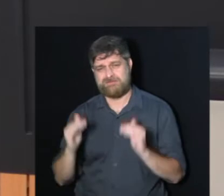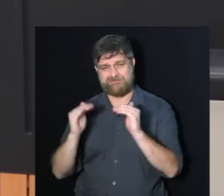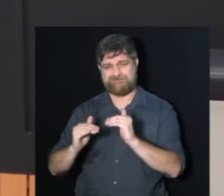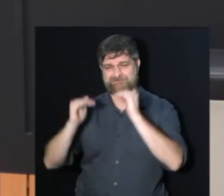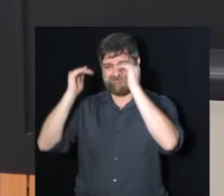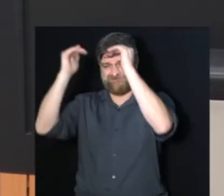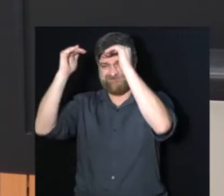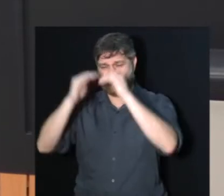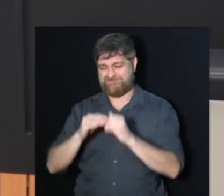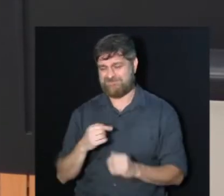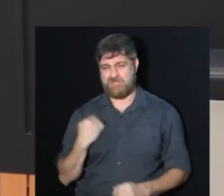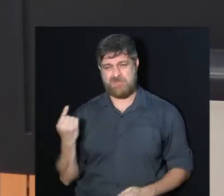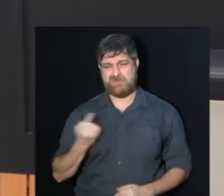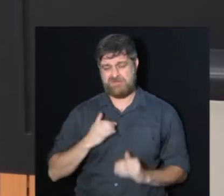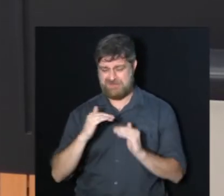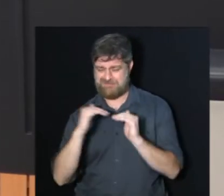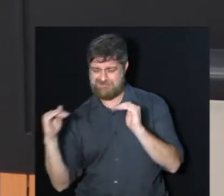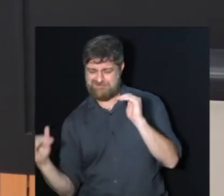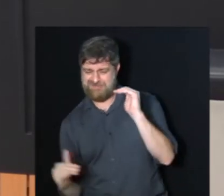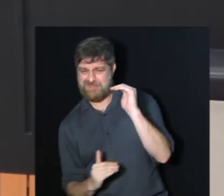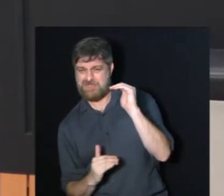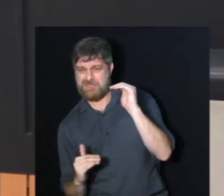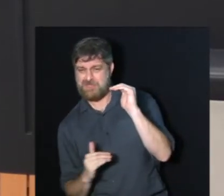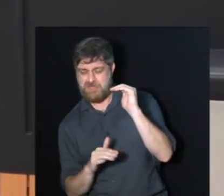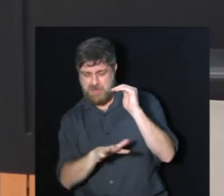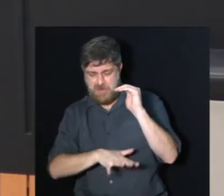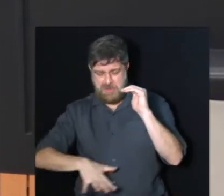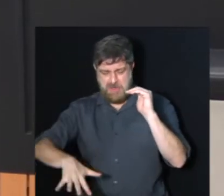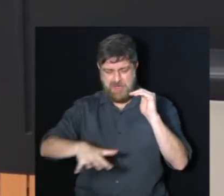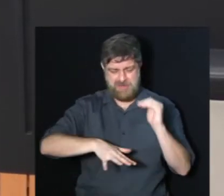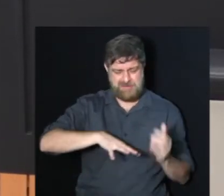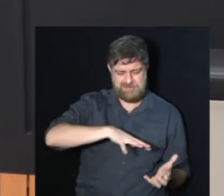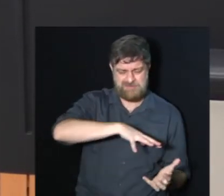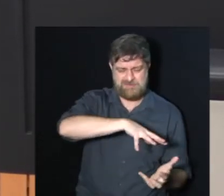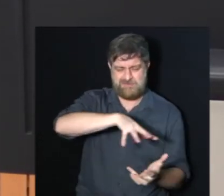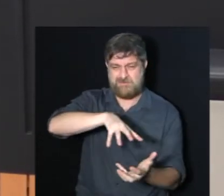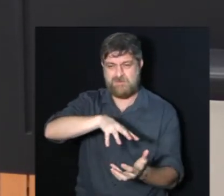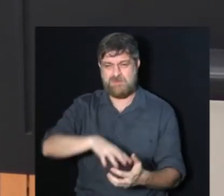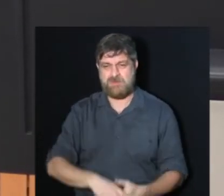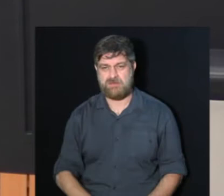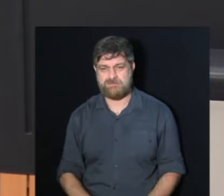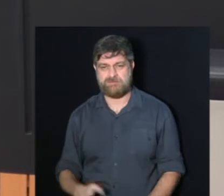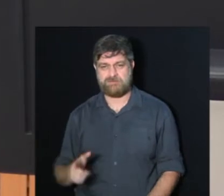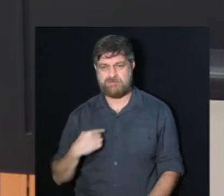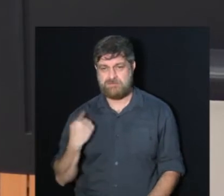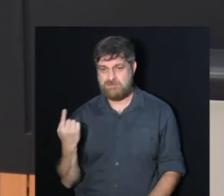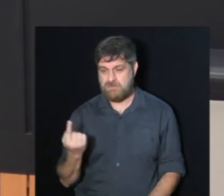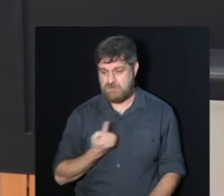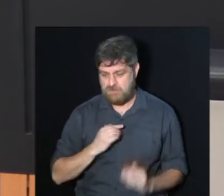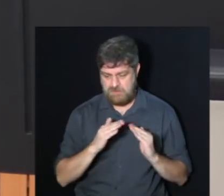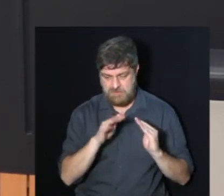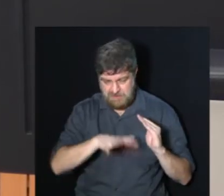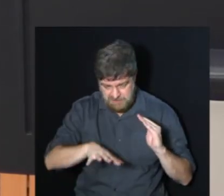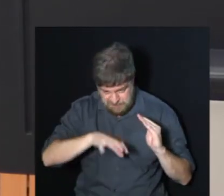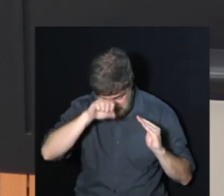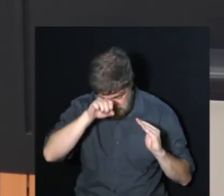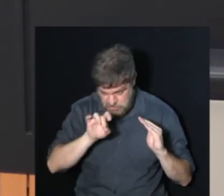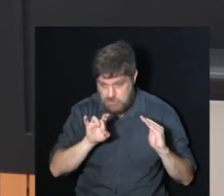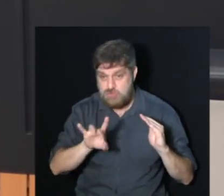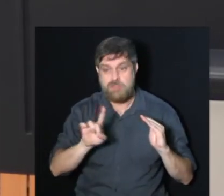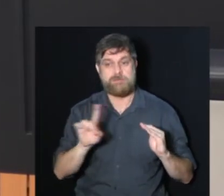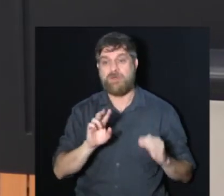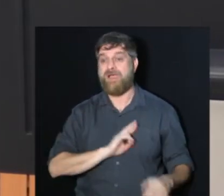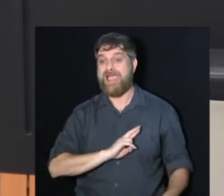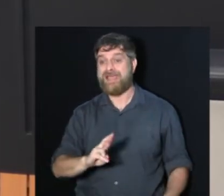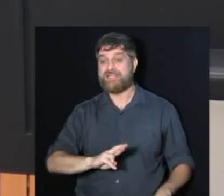ser espiritual. E essa situação está alheia a sermos umbandistas. Isso acontece em toda a